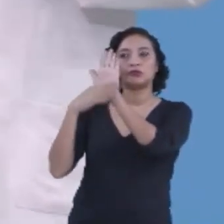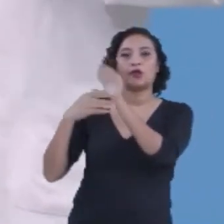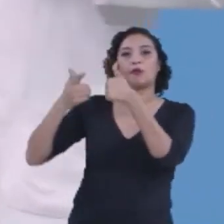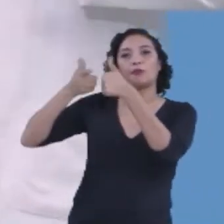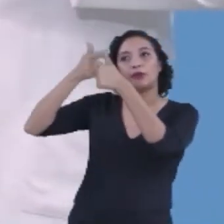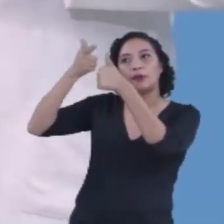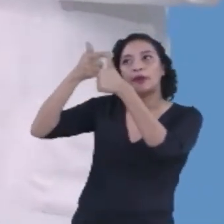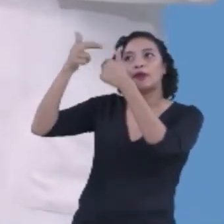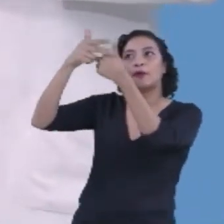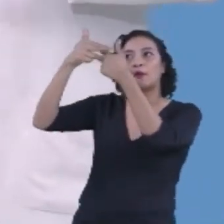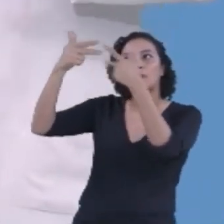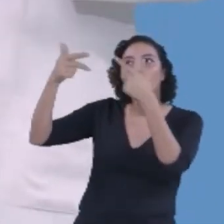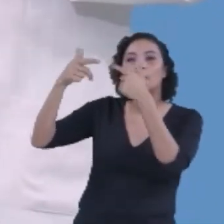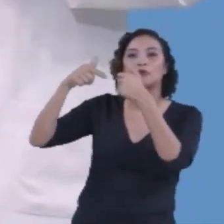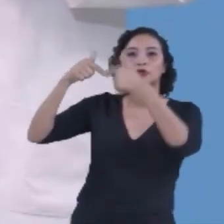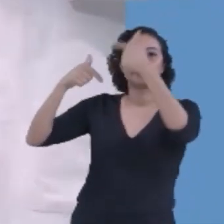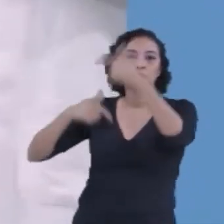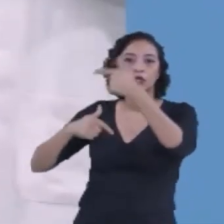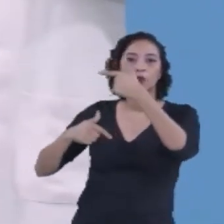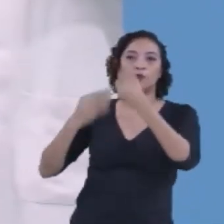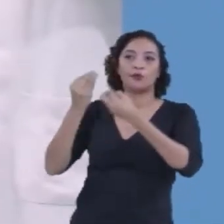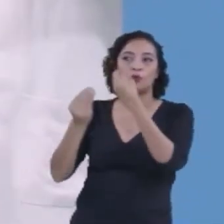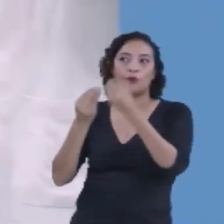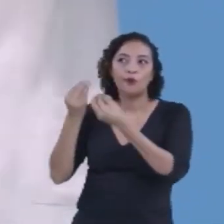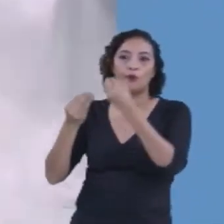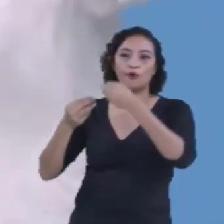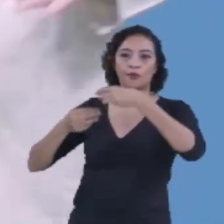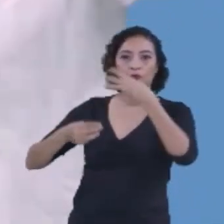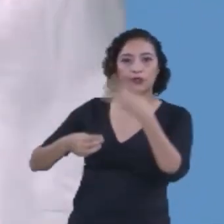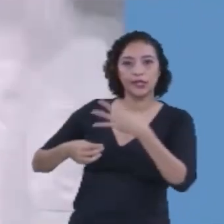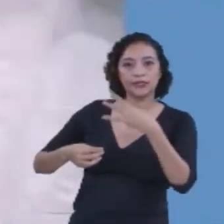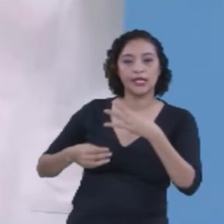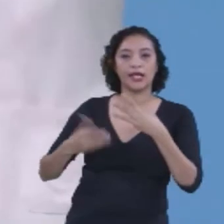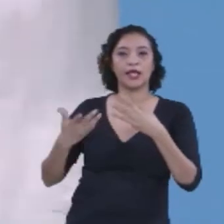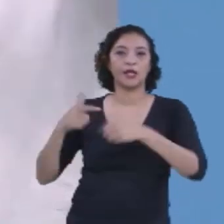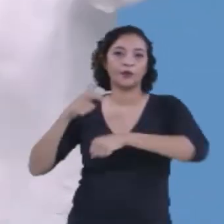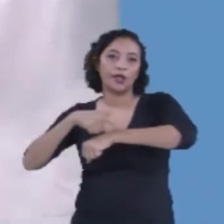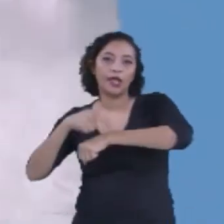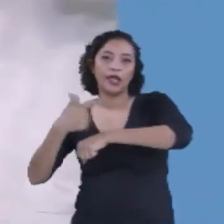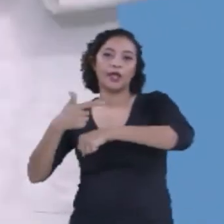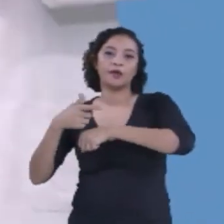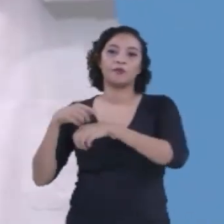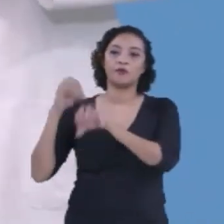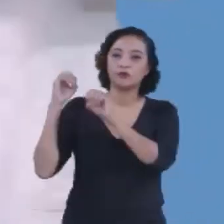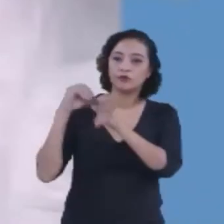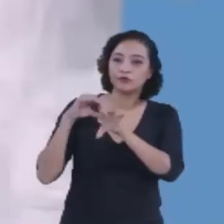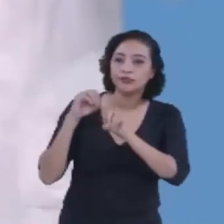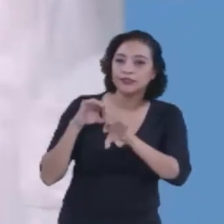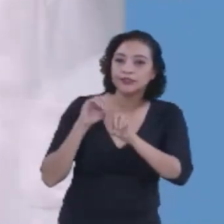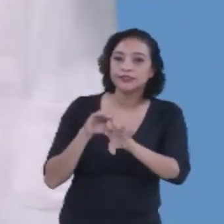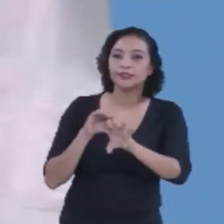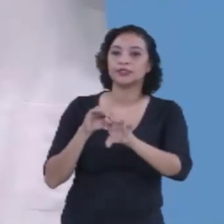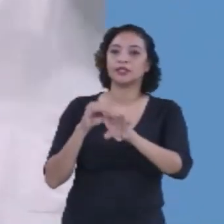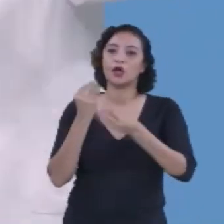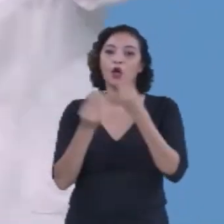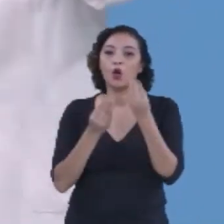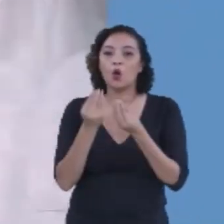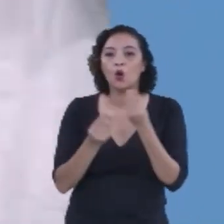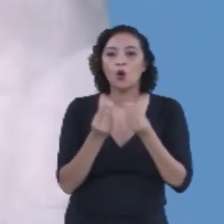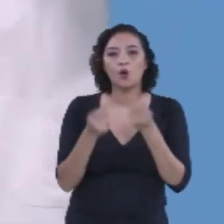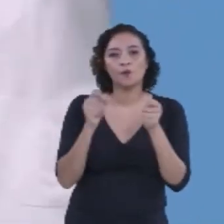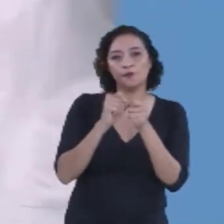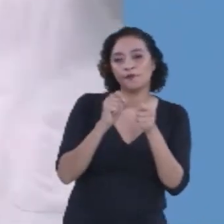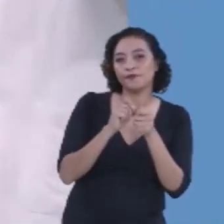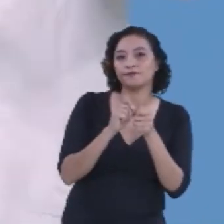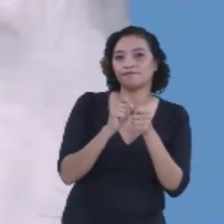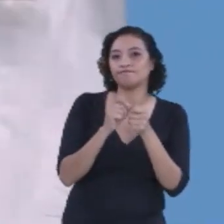uma receita com uma finalidade aí de ensinar você, instruir a realizar determinada